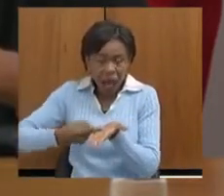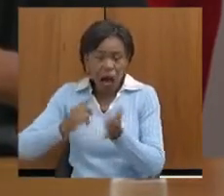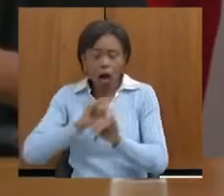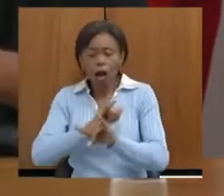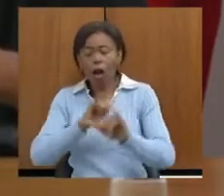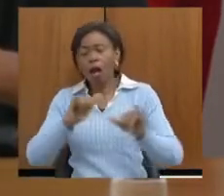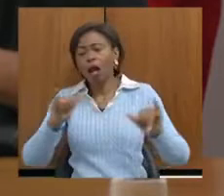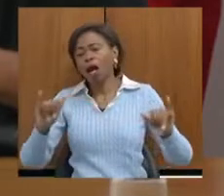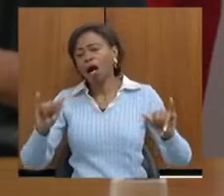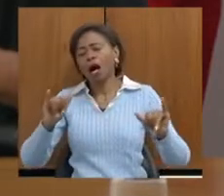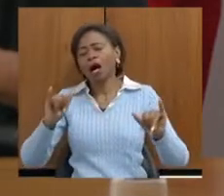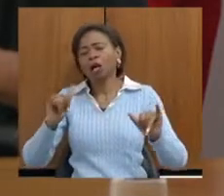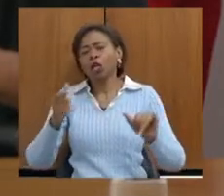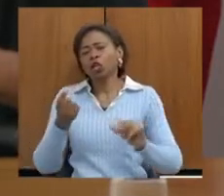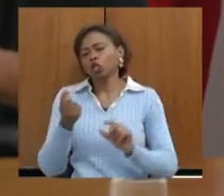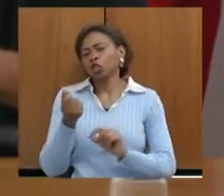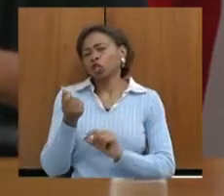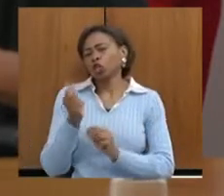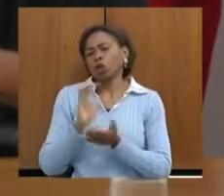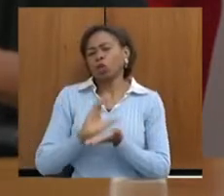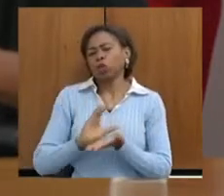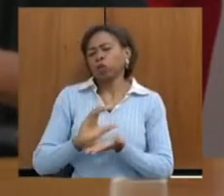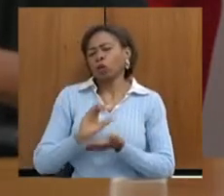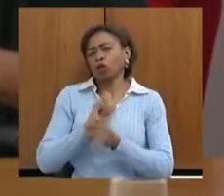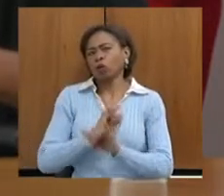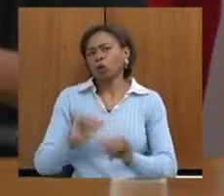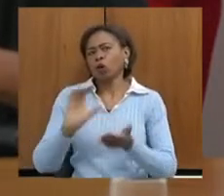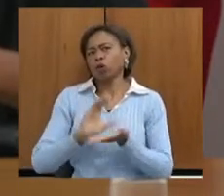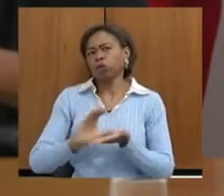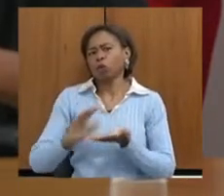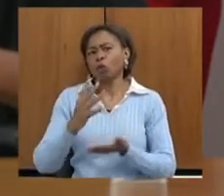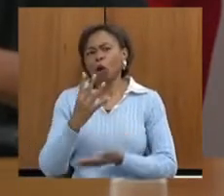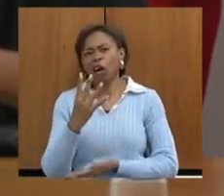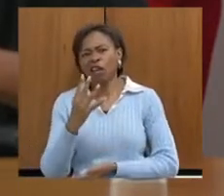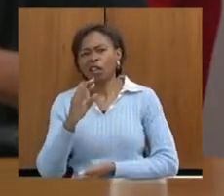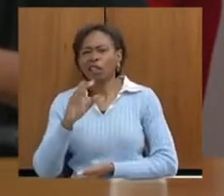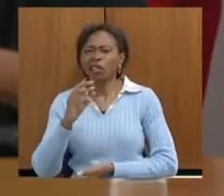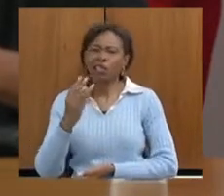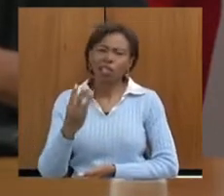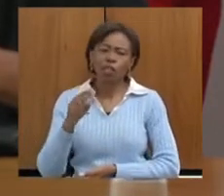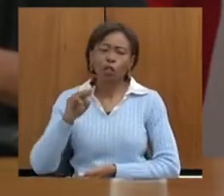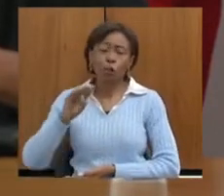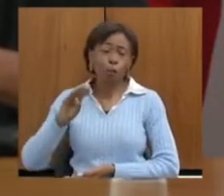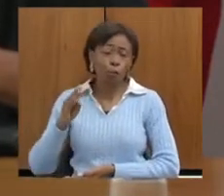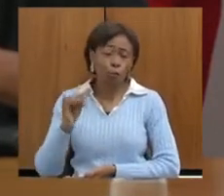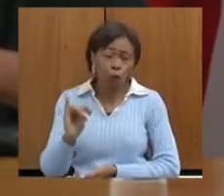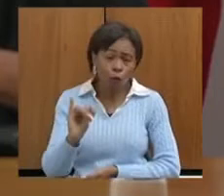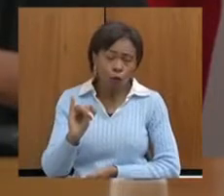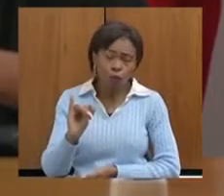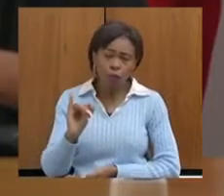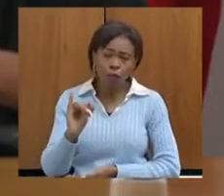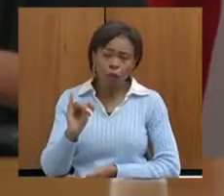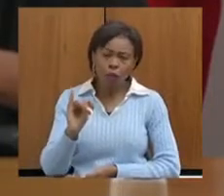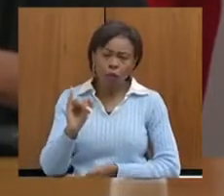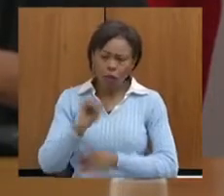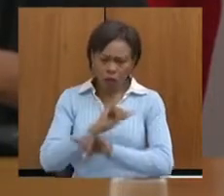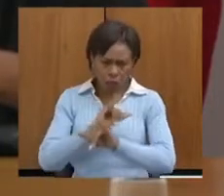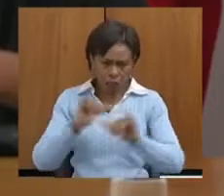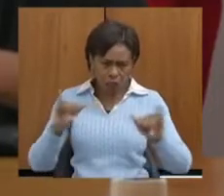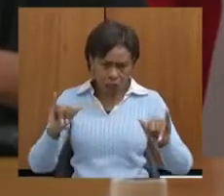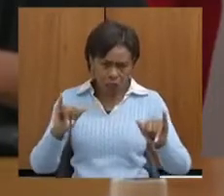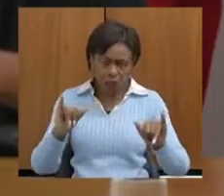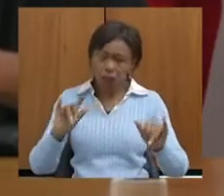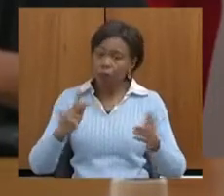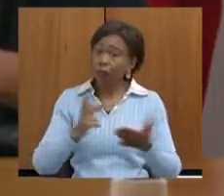ouvi dizer que falam em torno de 40 43 bilhões de uma de um